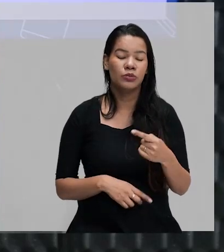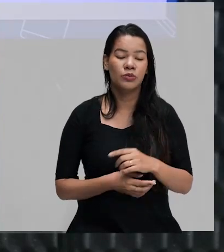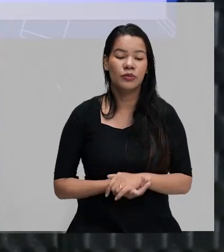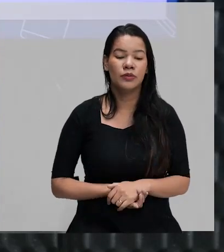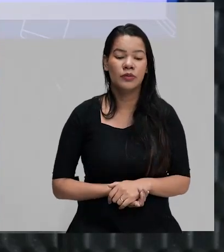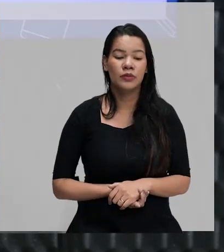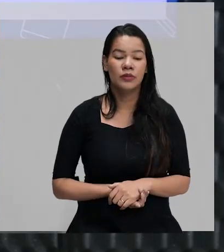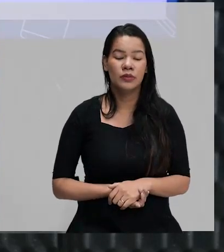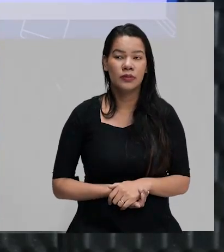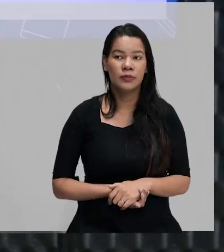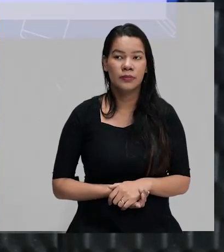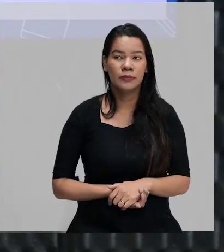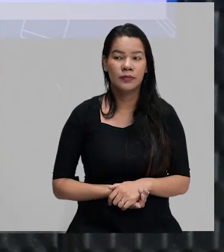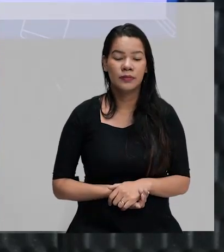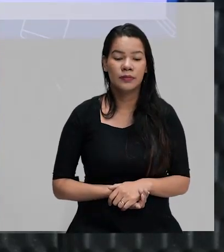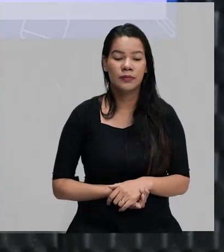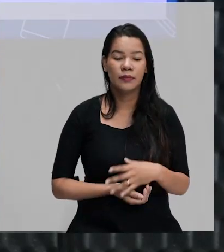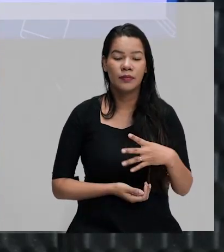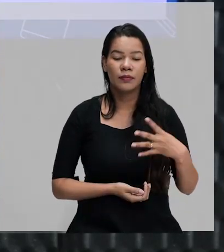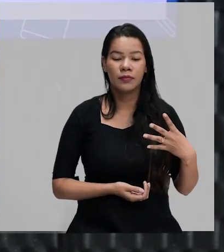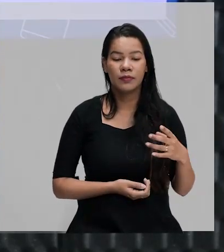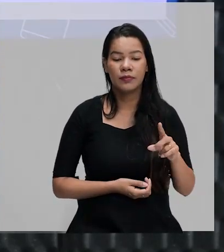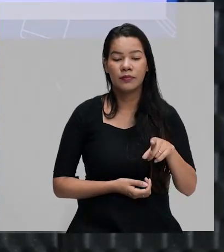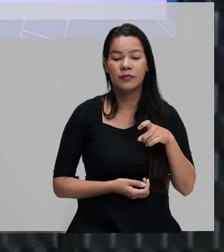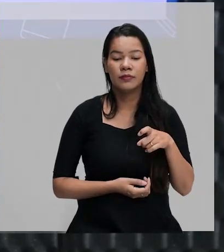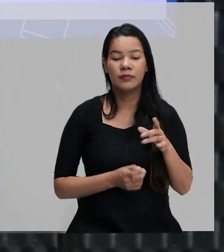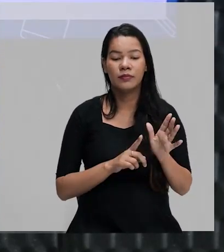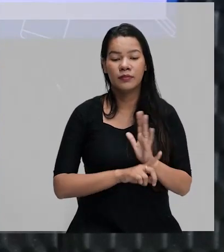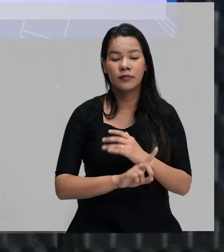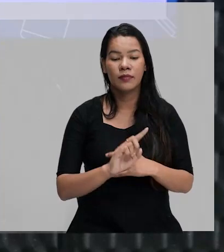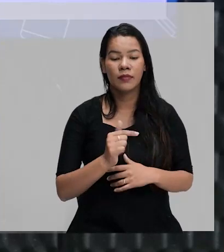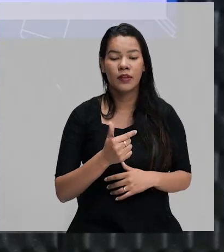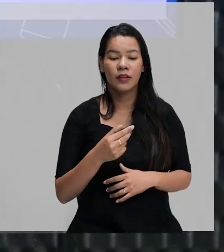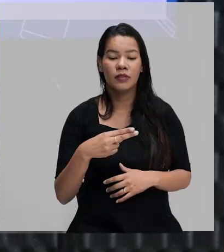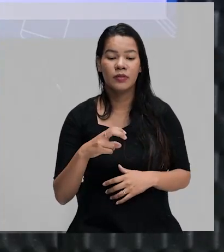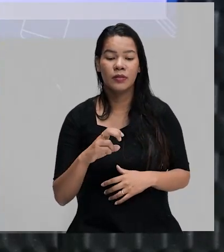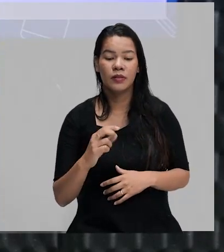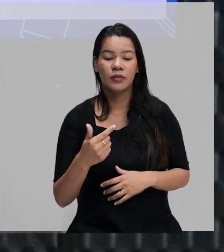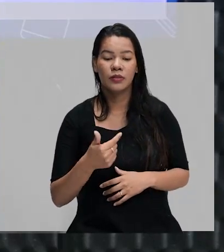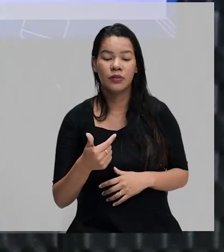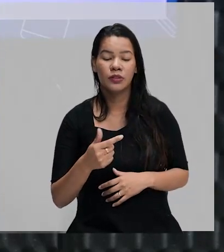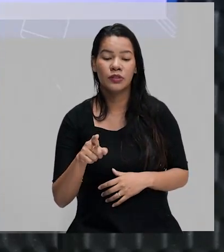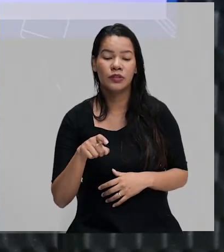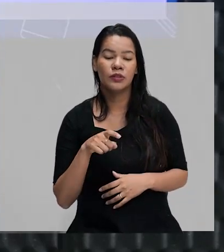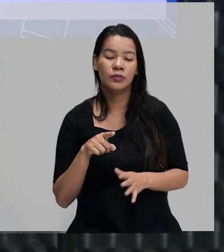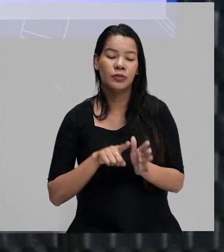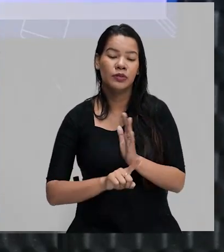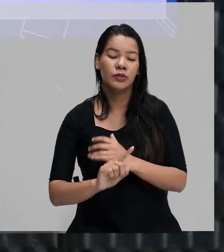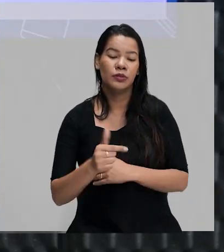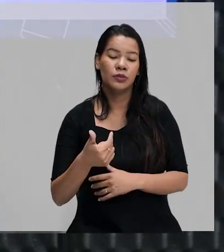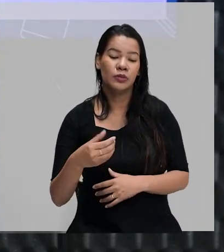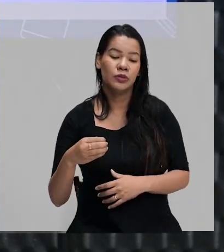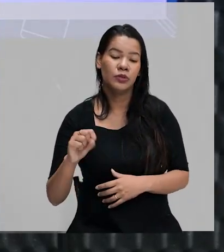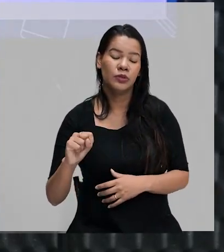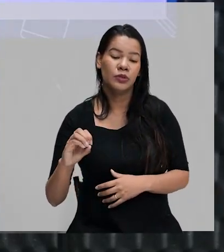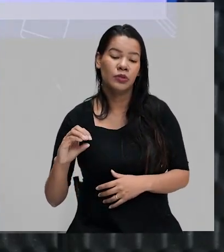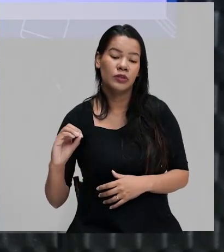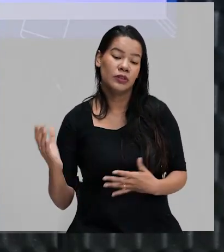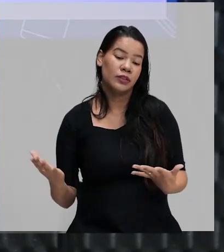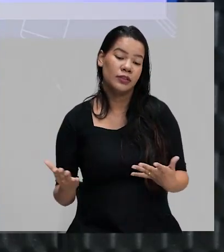1, olha só, 44x menos 252x menos 208. Multiplicando por menos